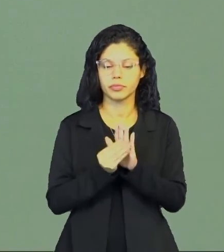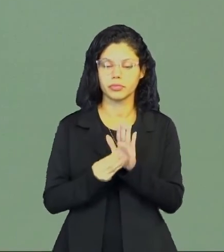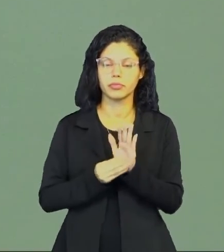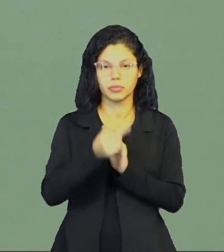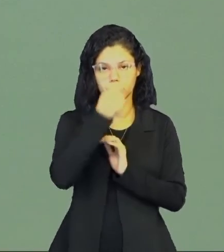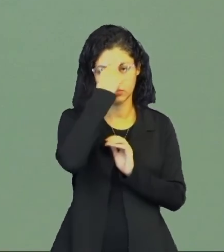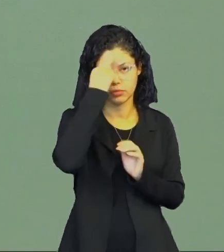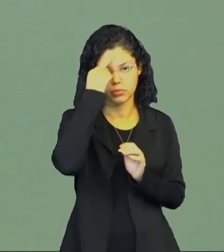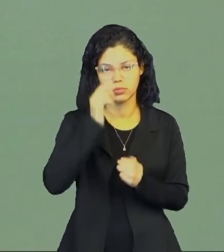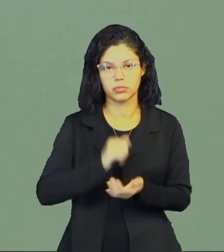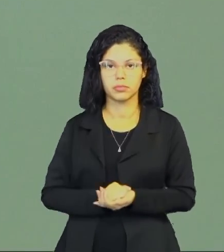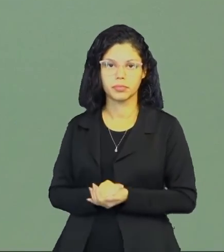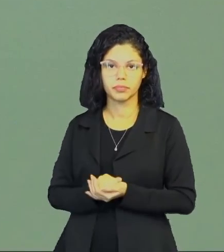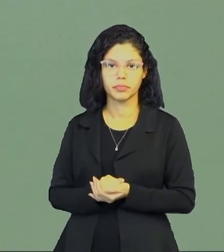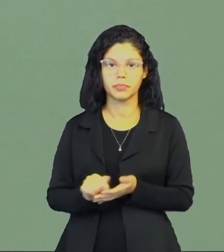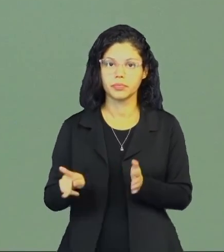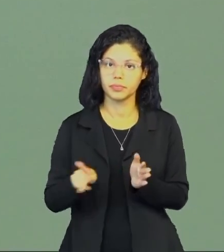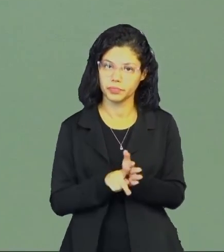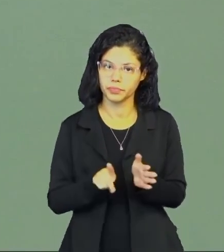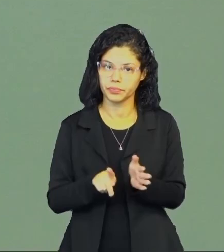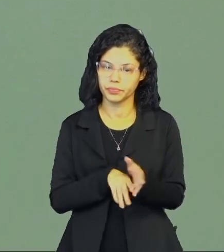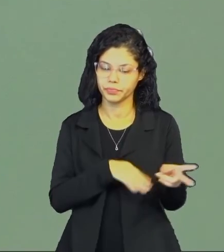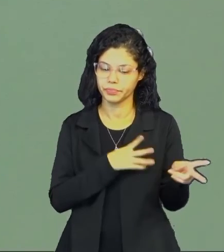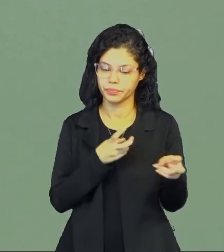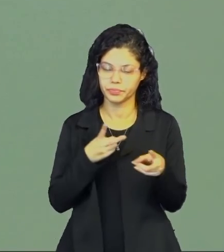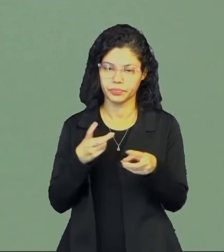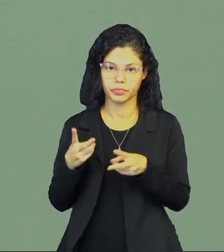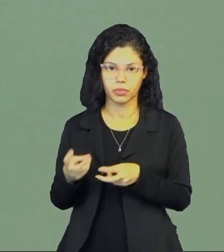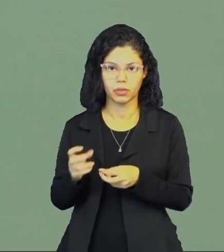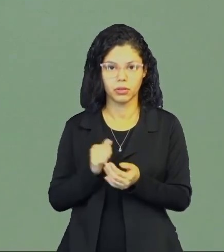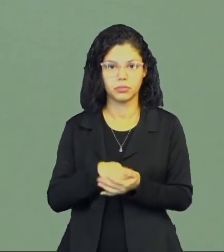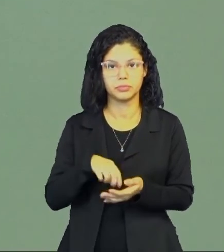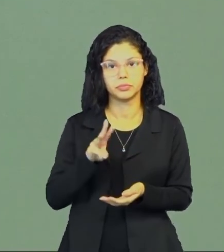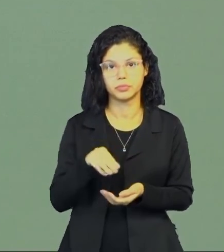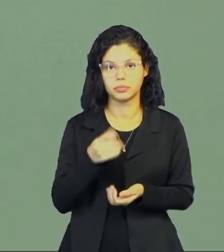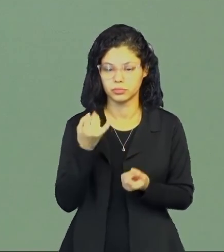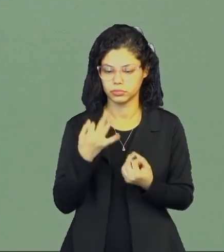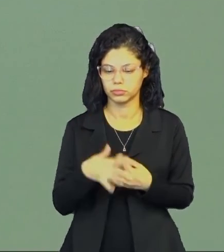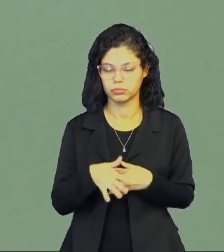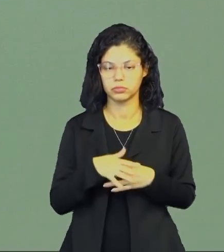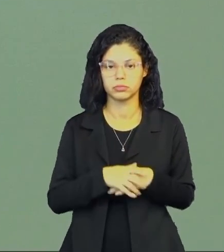histórico, inclusive pela perspectiva de quem está contando.